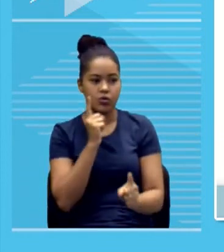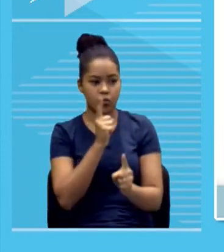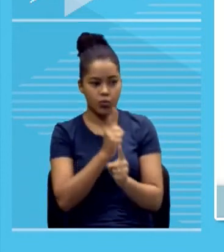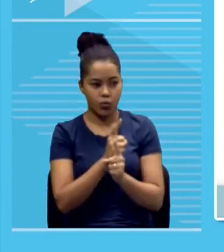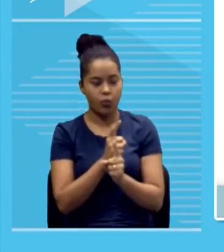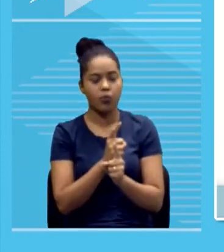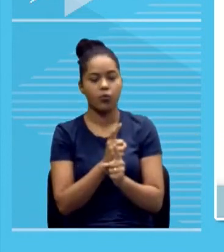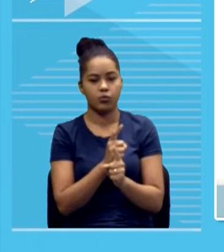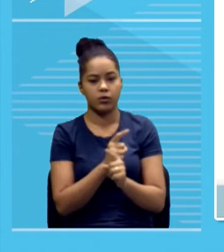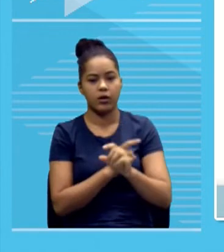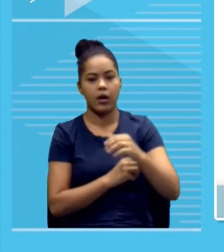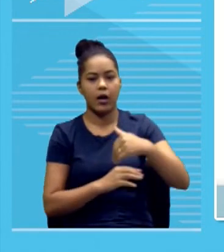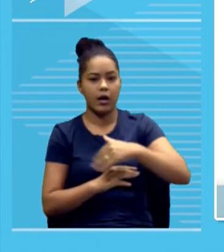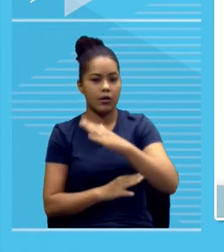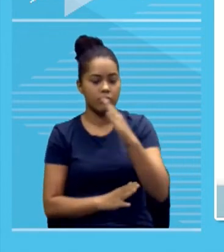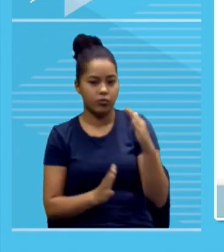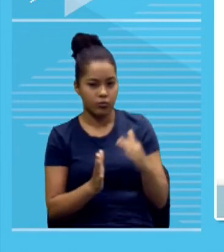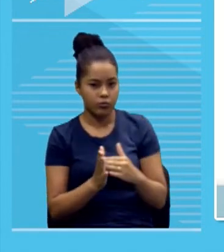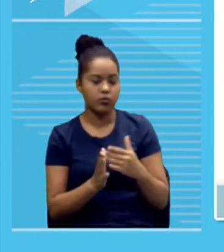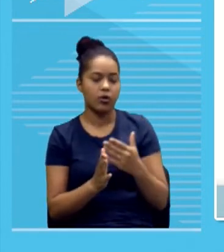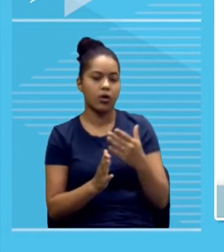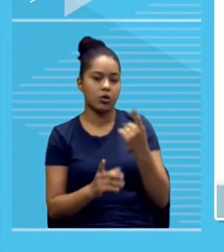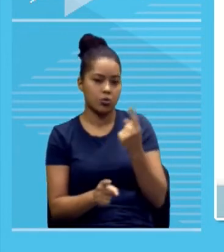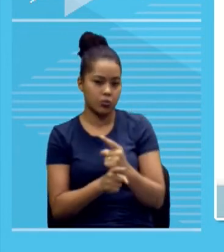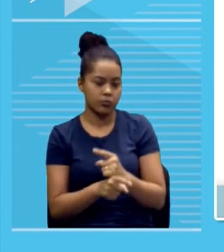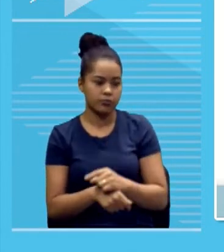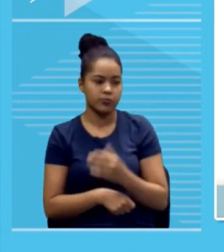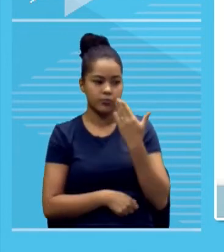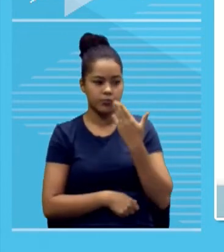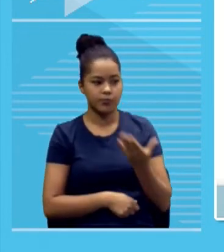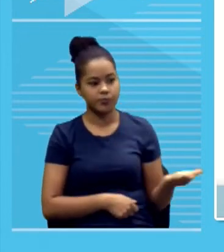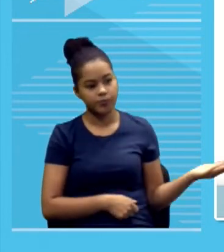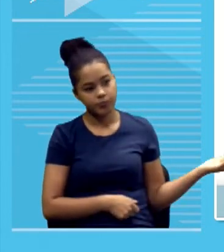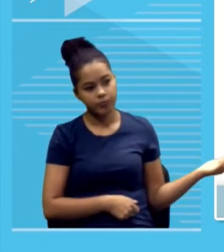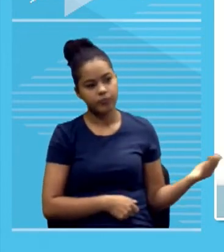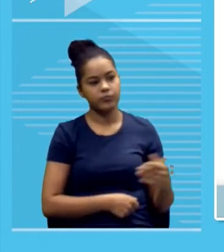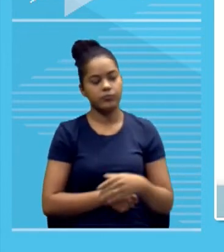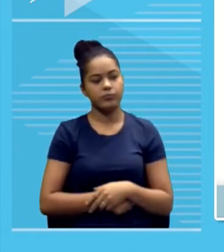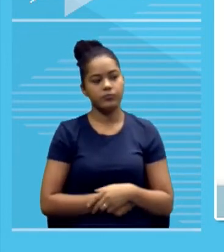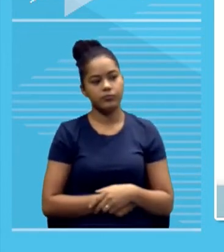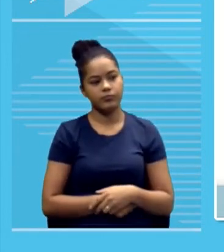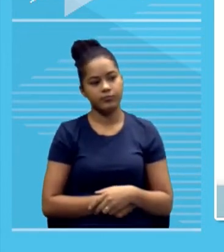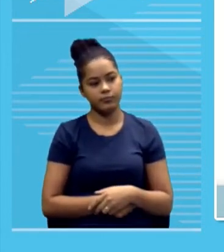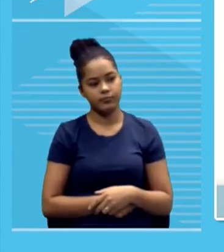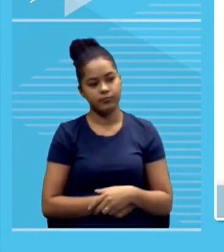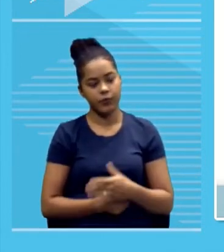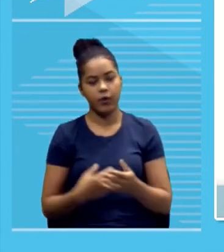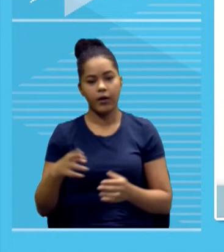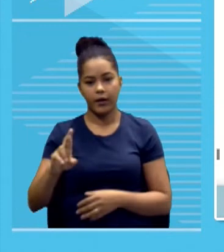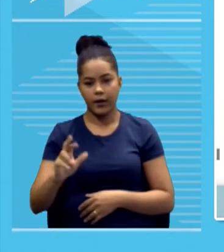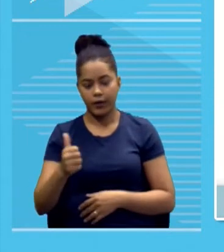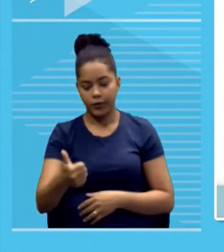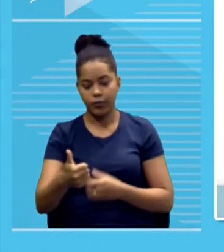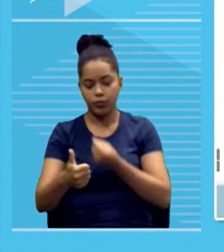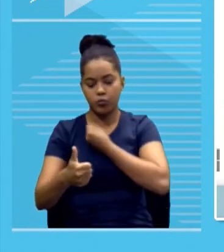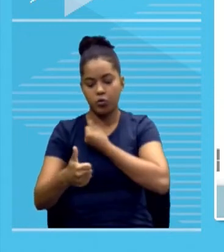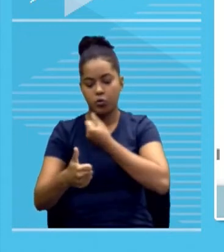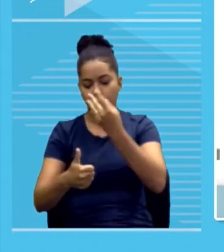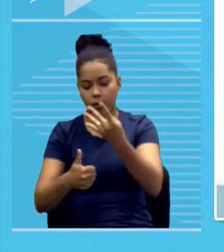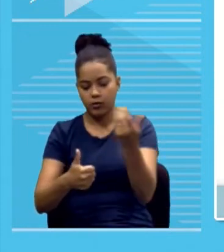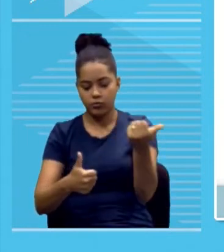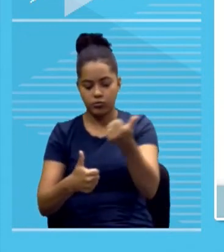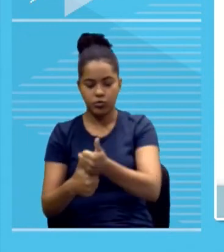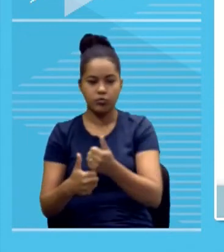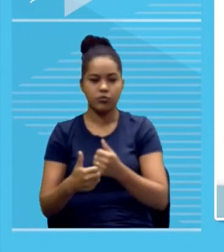mais R3. Então, qual seria o meu tipo de resistência equivalente? 4, que seria o primeiro resistor,